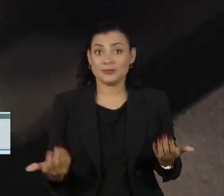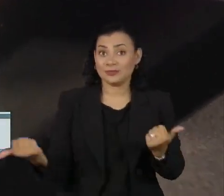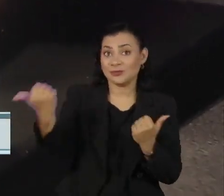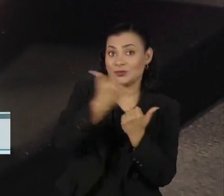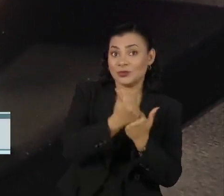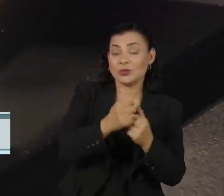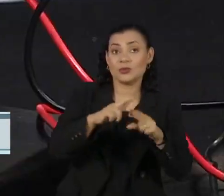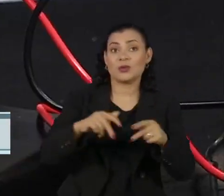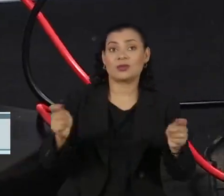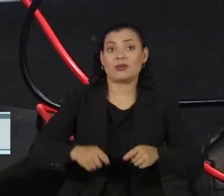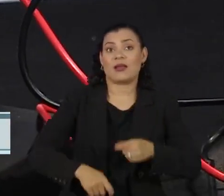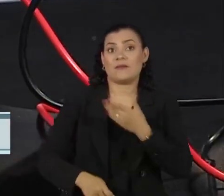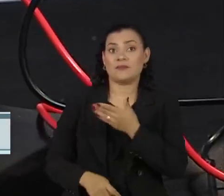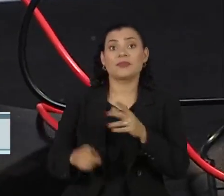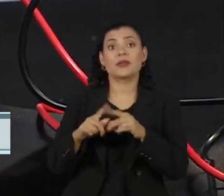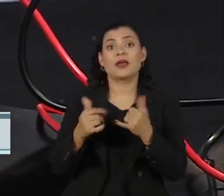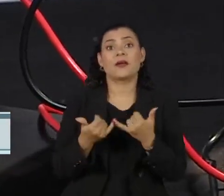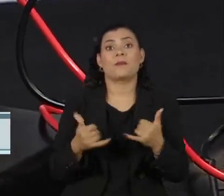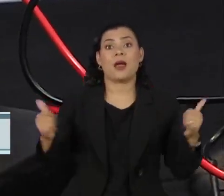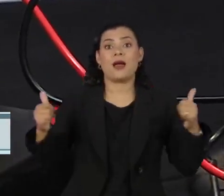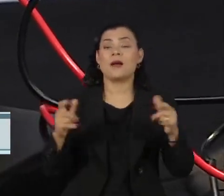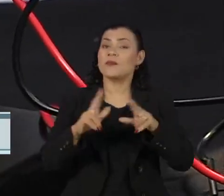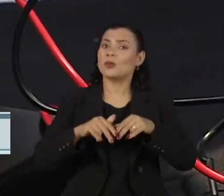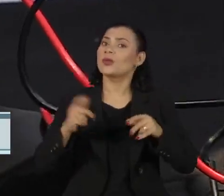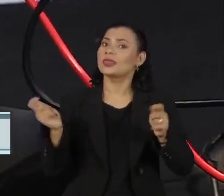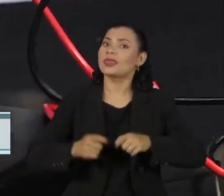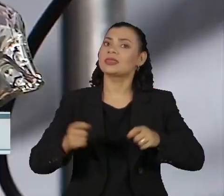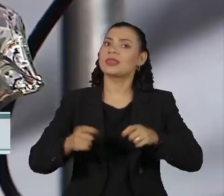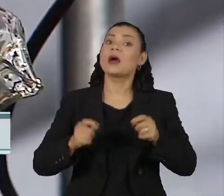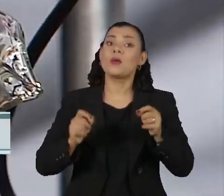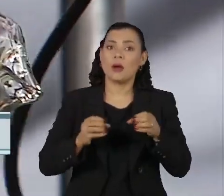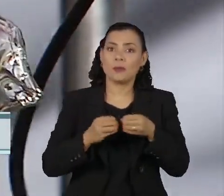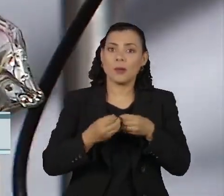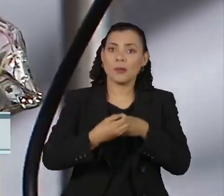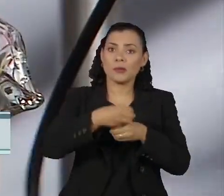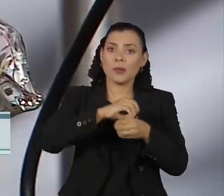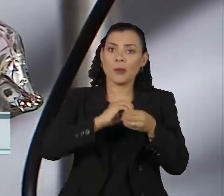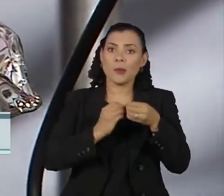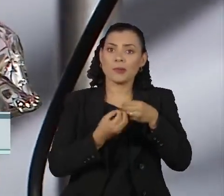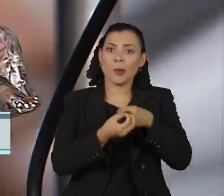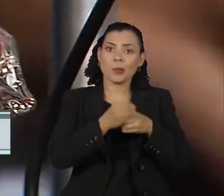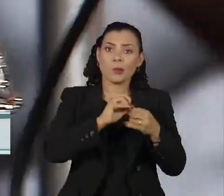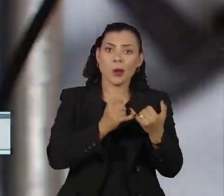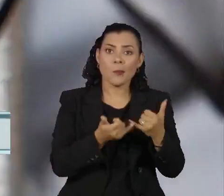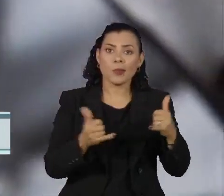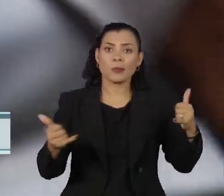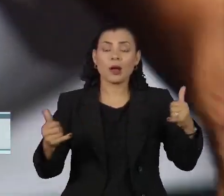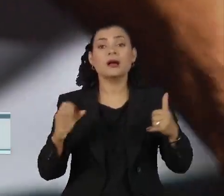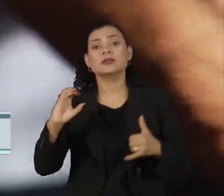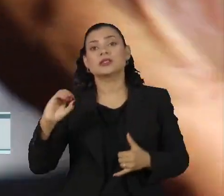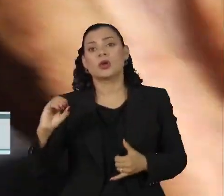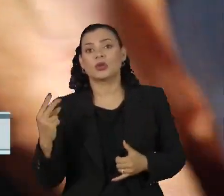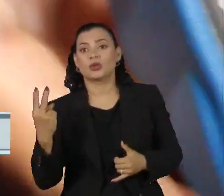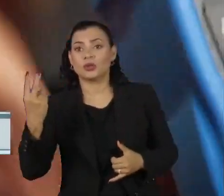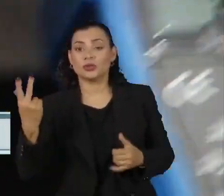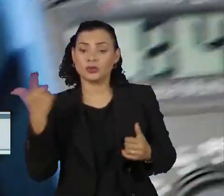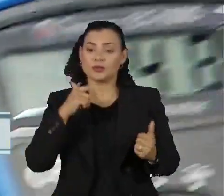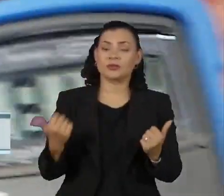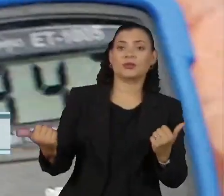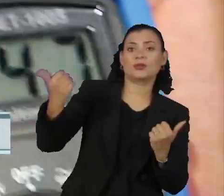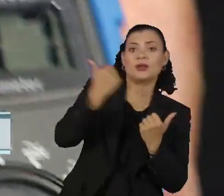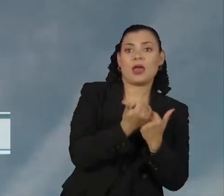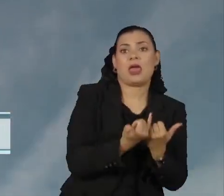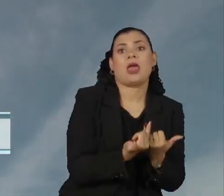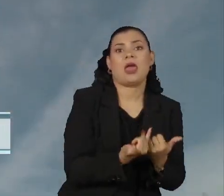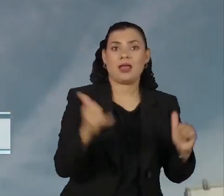comum para a produção é a eletrólise, que decompõe a molécula de água em hidrogênio e oxigênio por meio de uma corrente